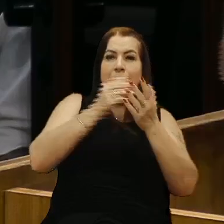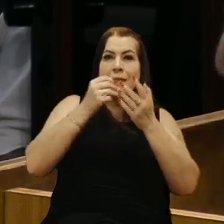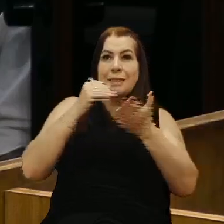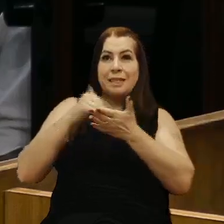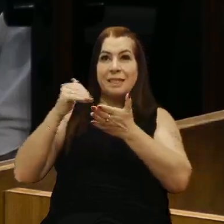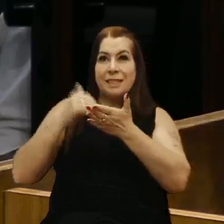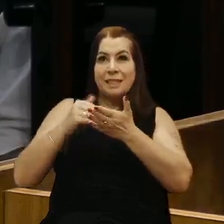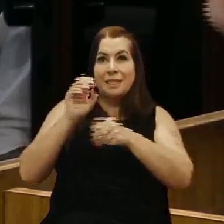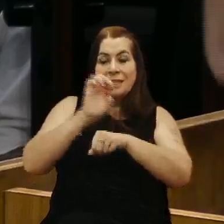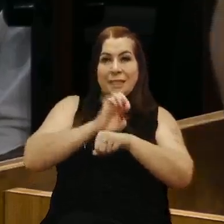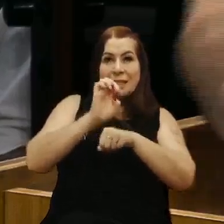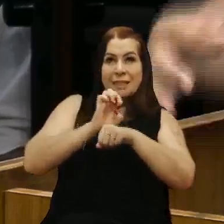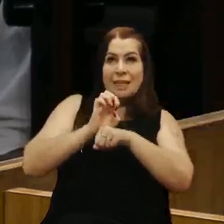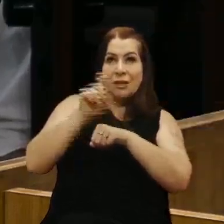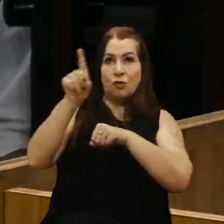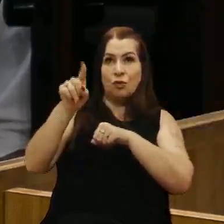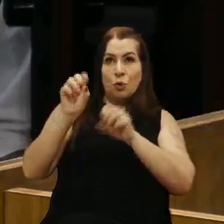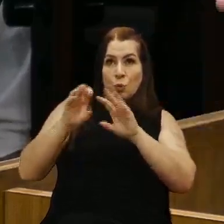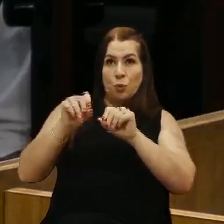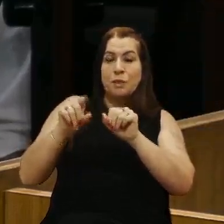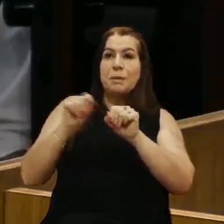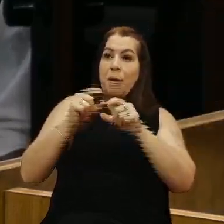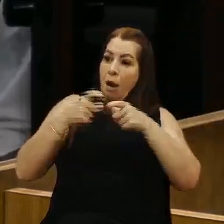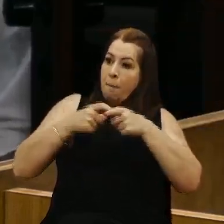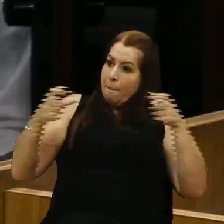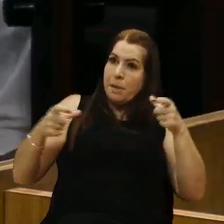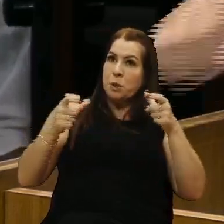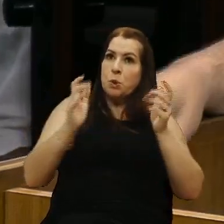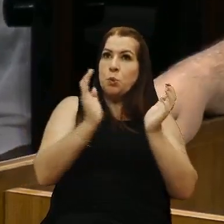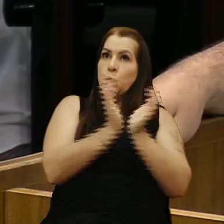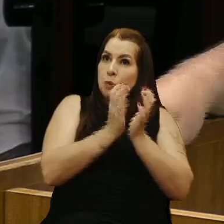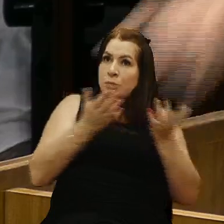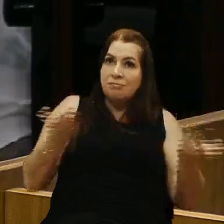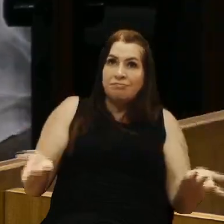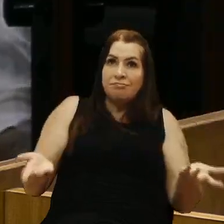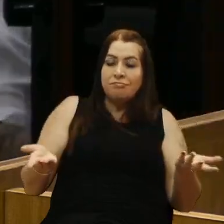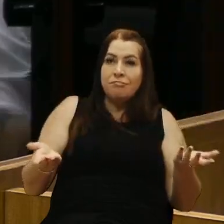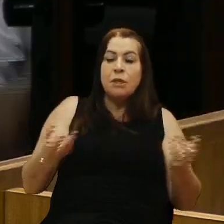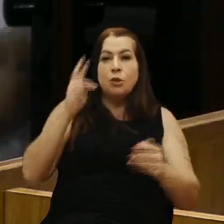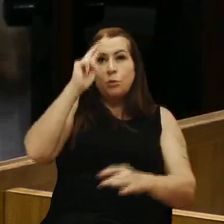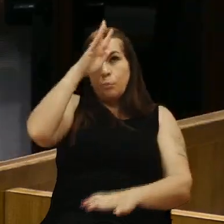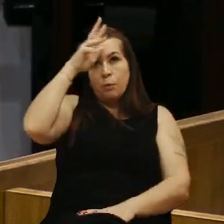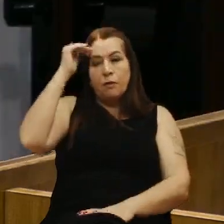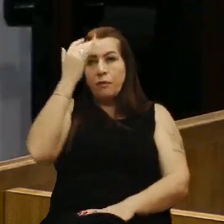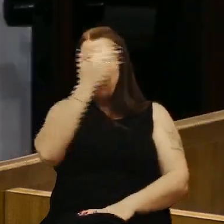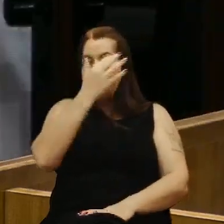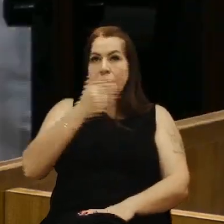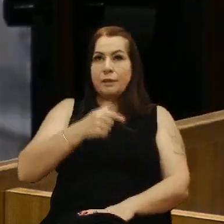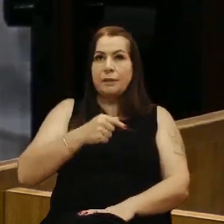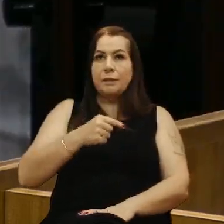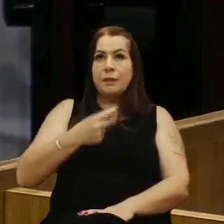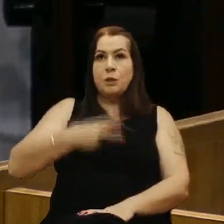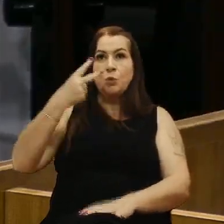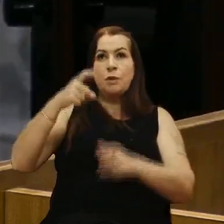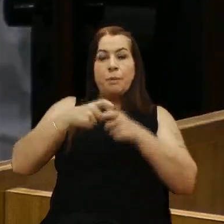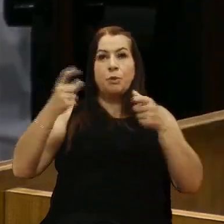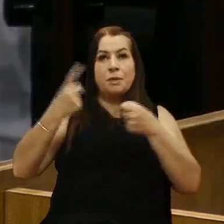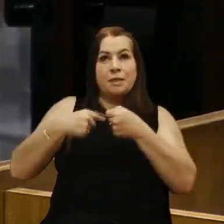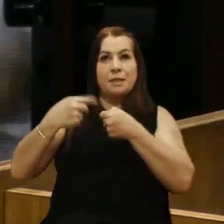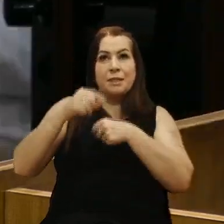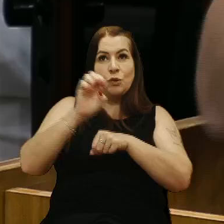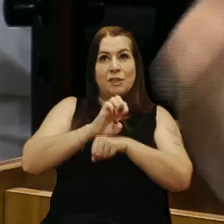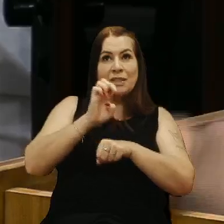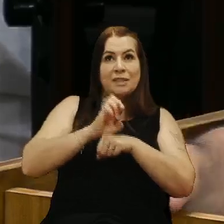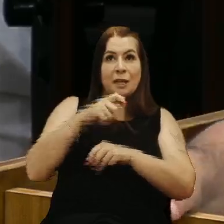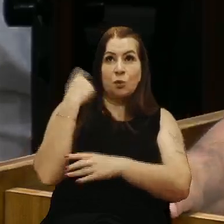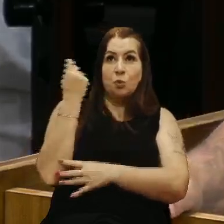secretária estadual de educação para que amplie turmas, o prefeito da segunda maior cidade do estado